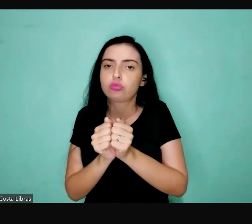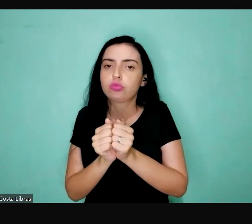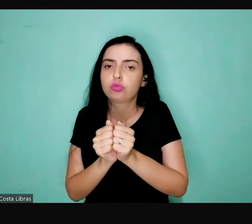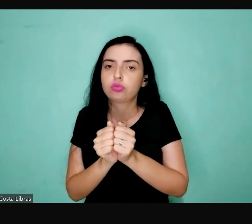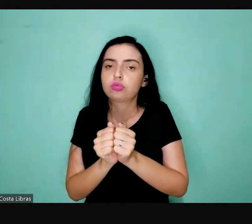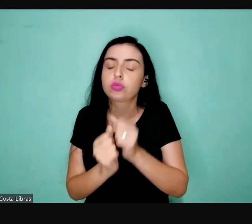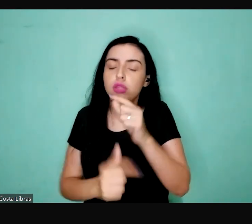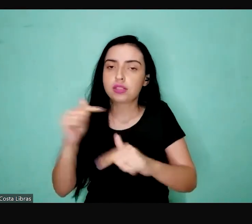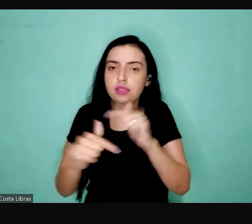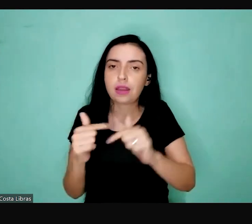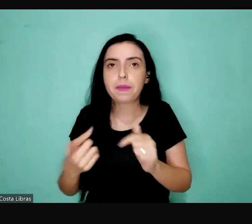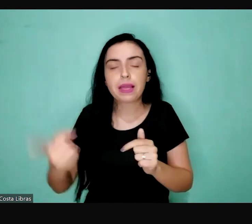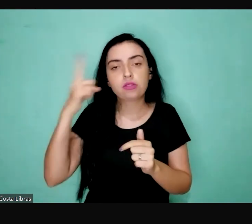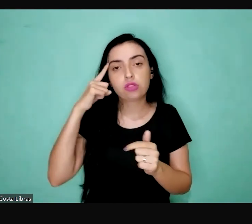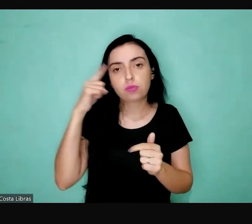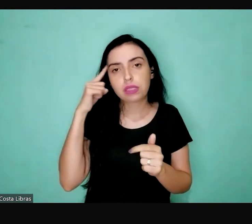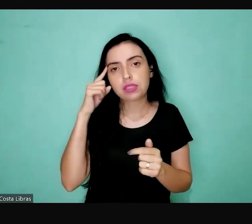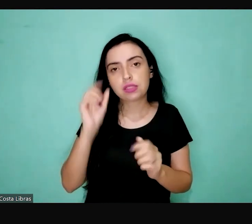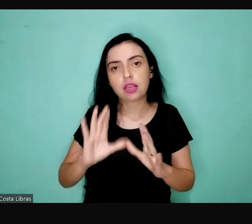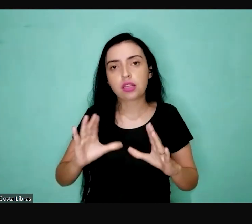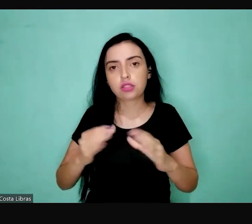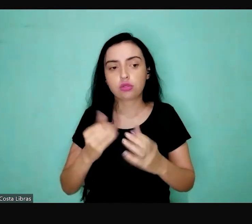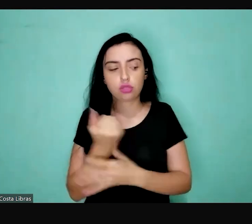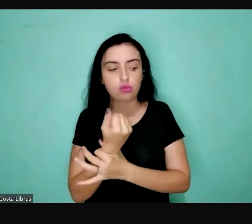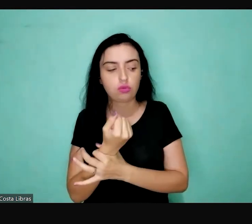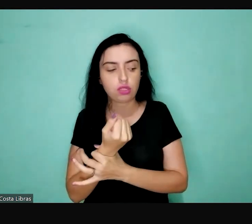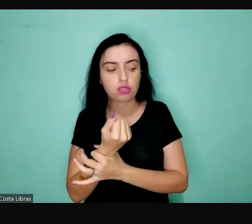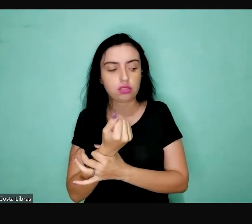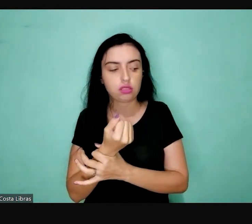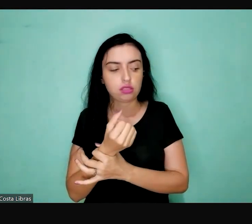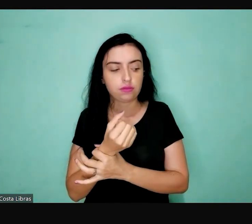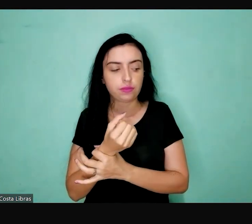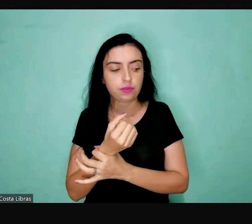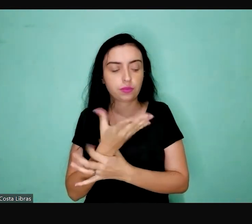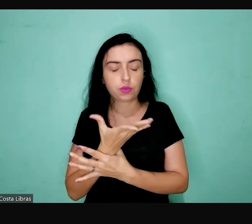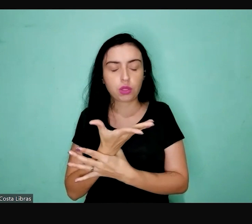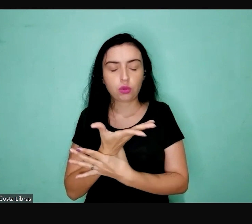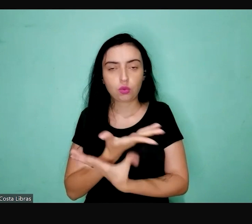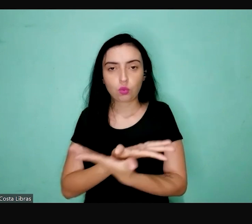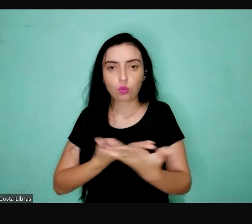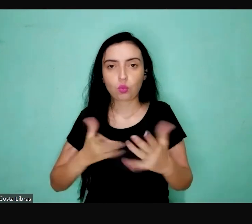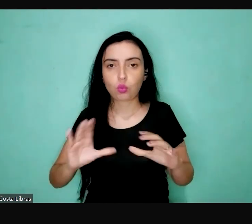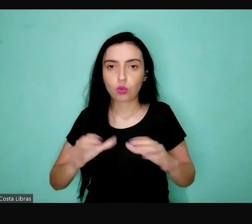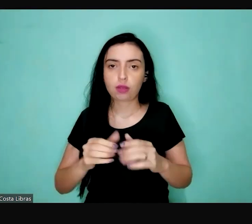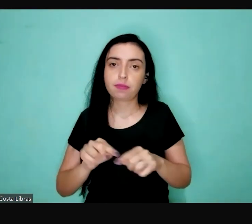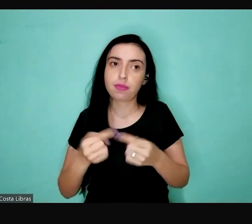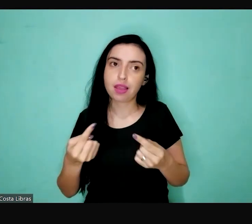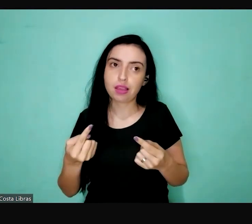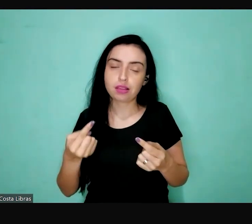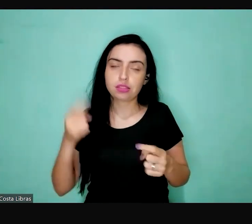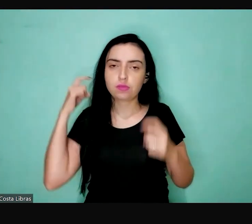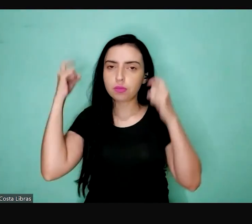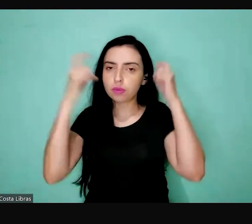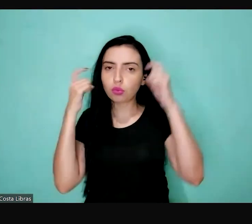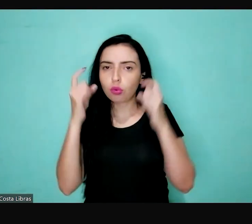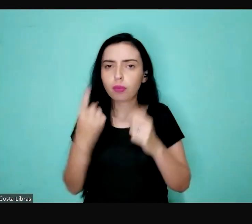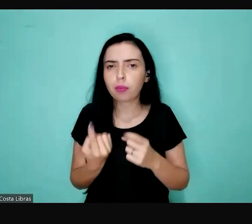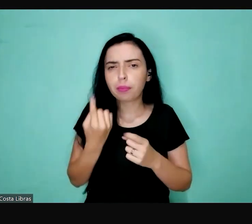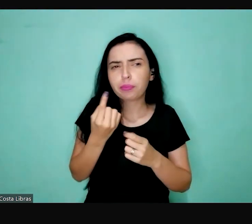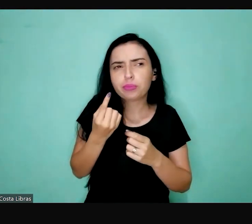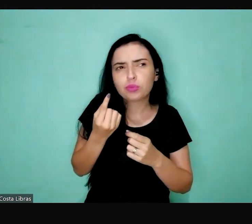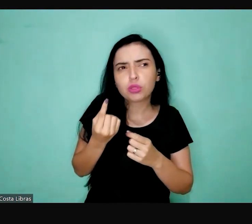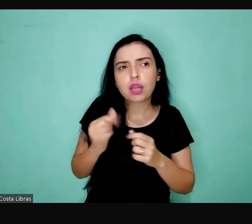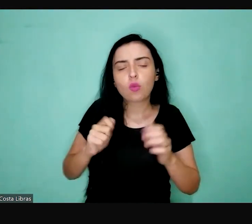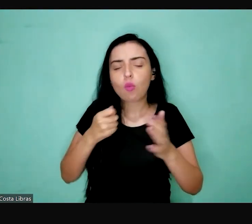empreitada de se pensar a segurança jurídica coletiva, e mas me preocupa um pouco essa questão do ativismo,